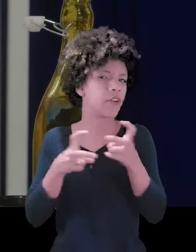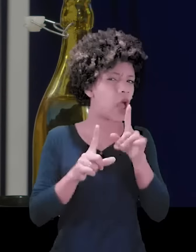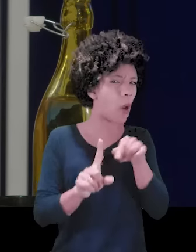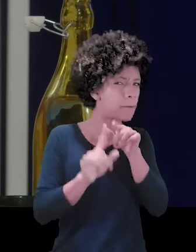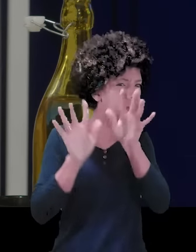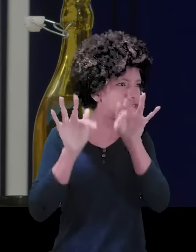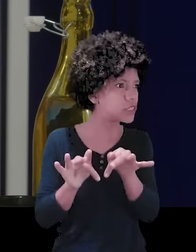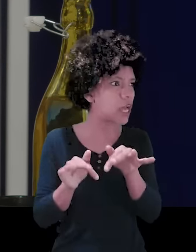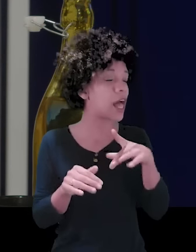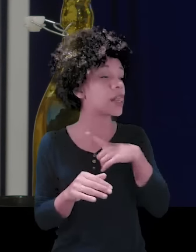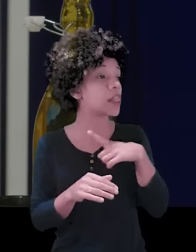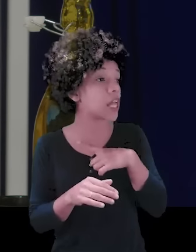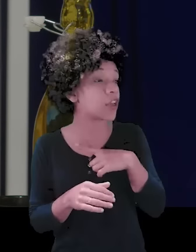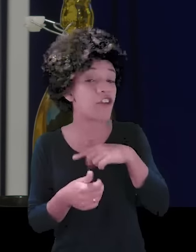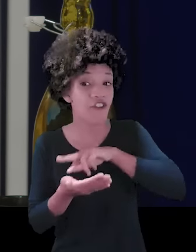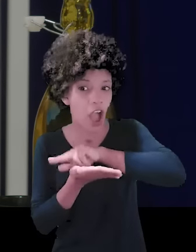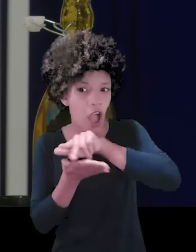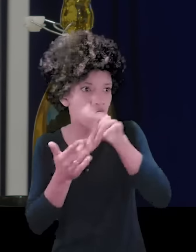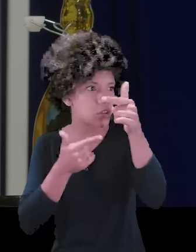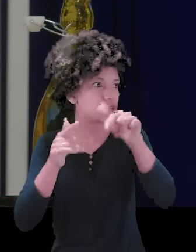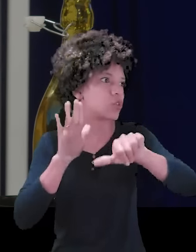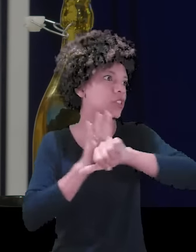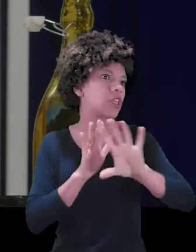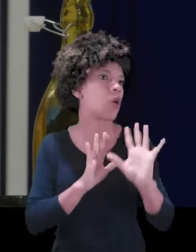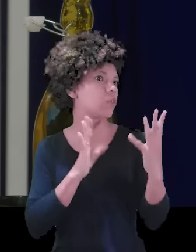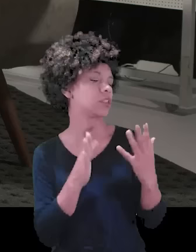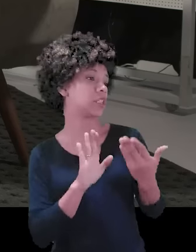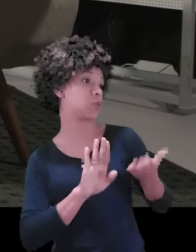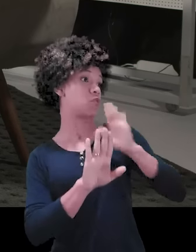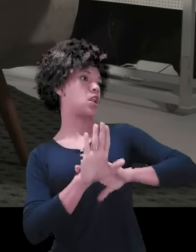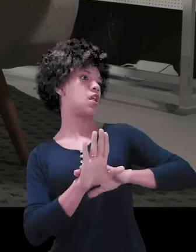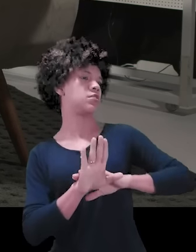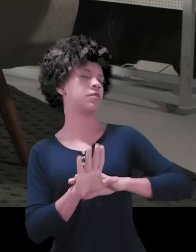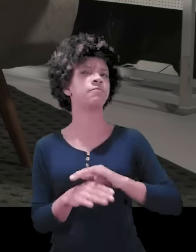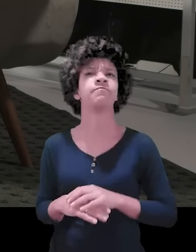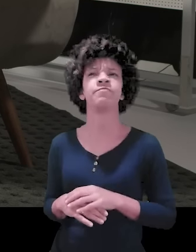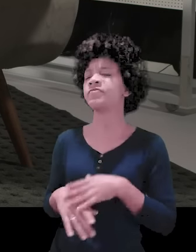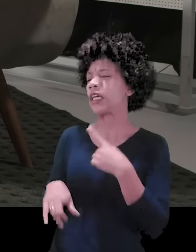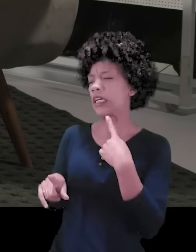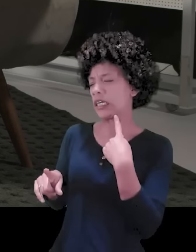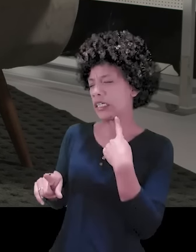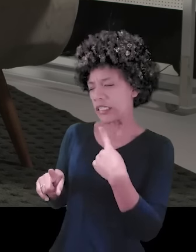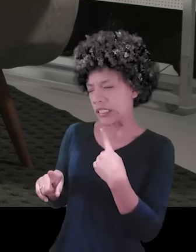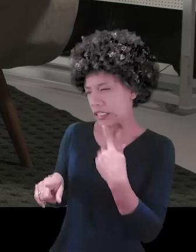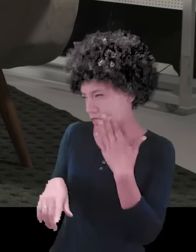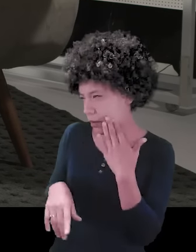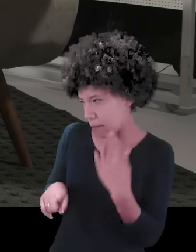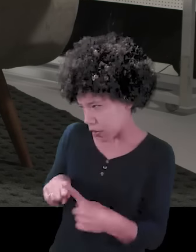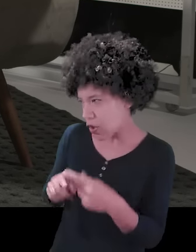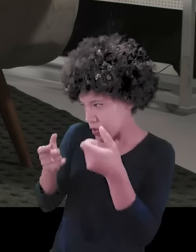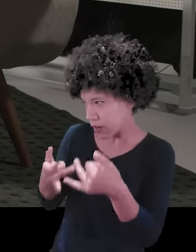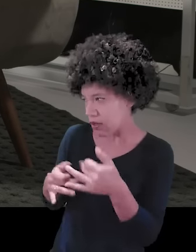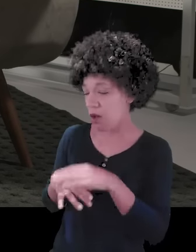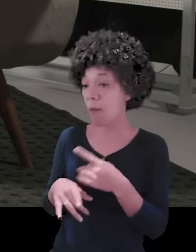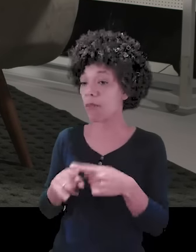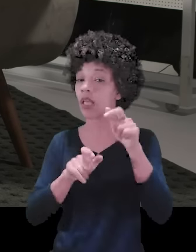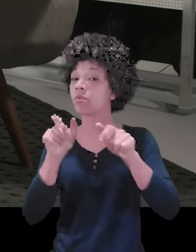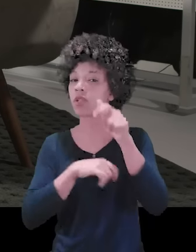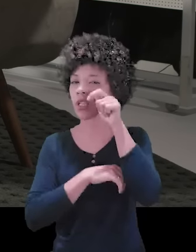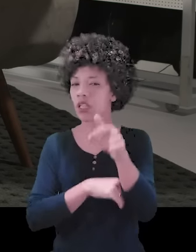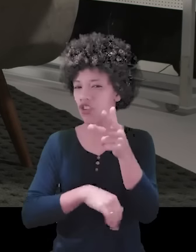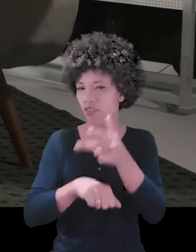ver lá no final dessa cordinha vai ter vários outros crimes acontecendo ali entendeu Só porque eu falo isso porque tem muito cara pode